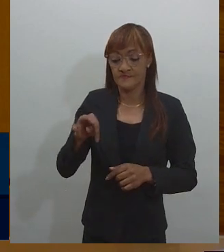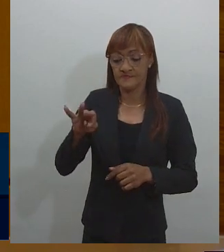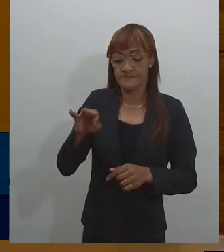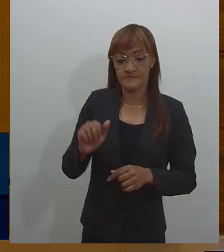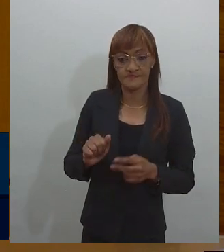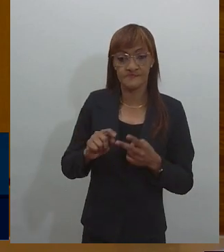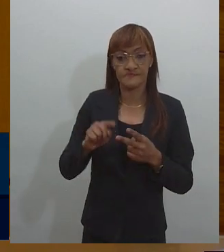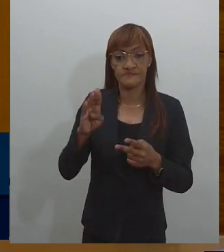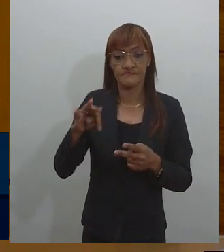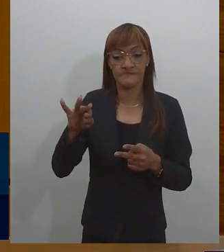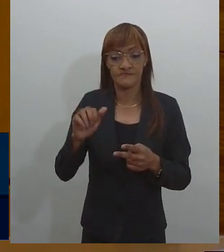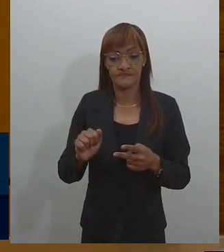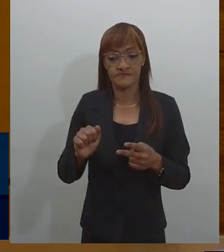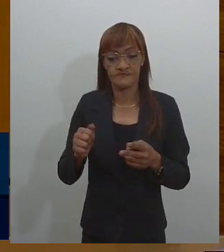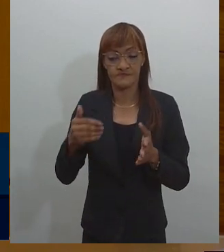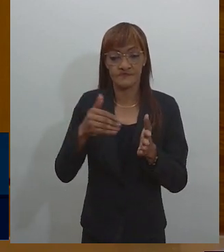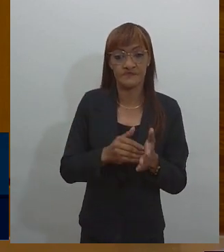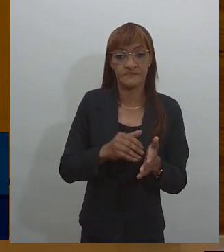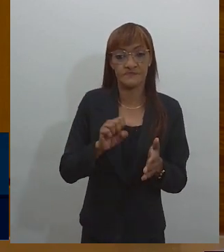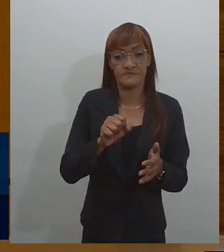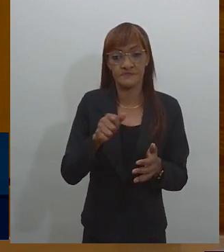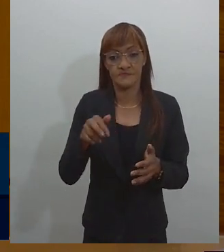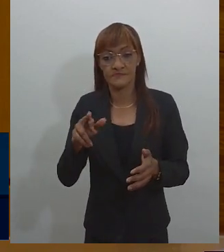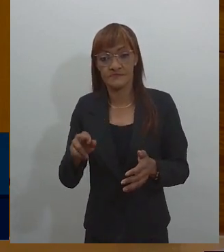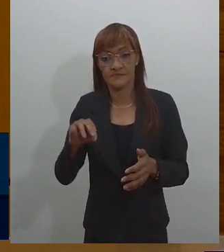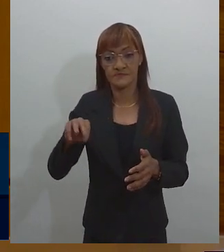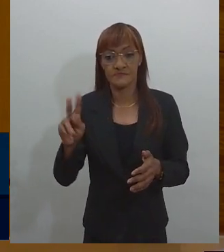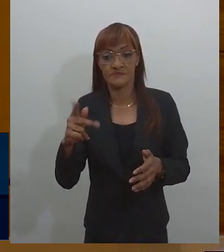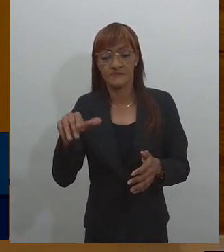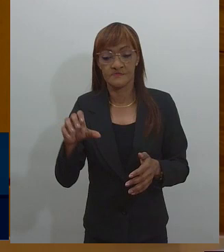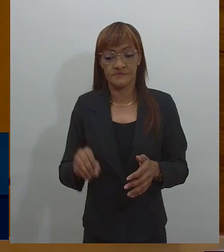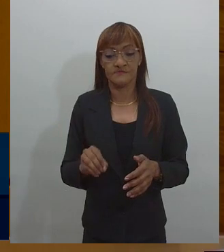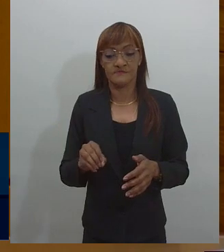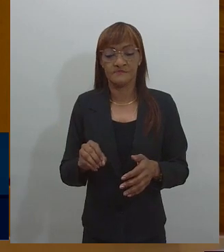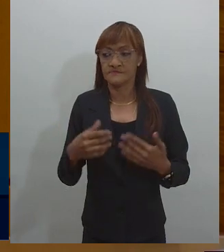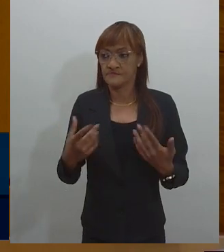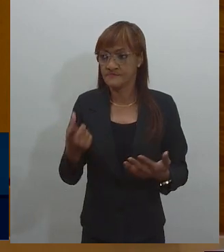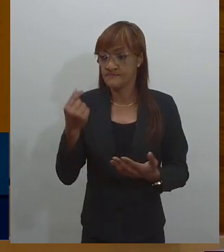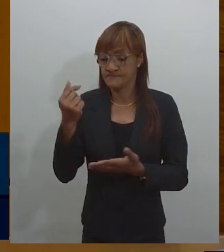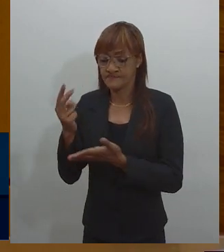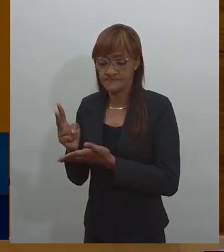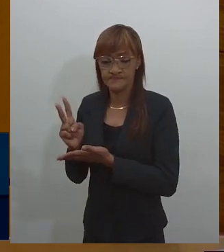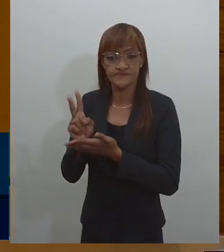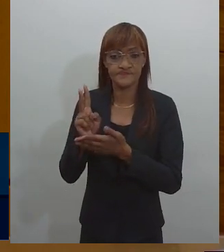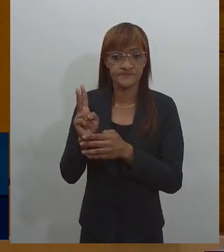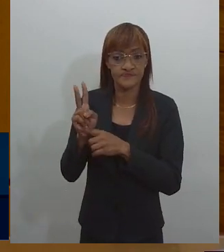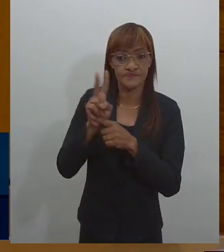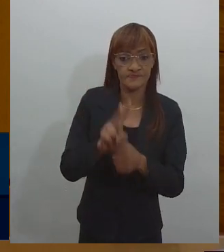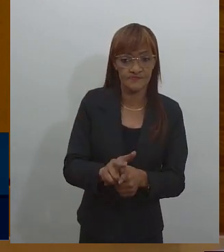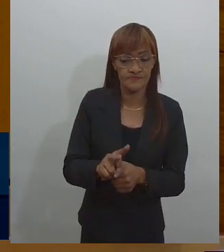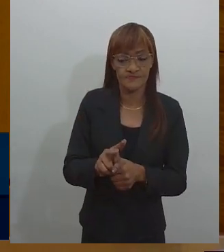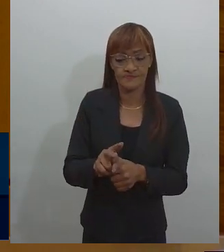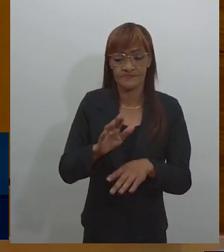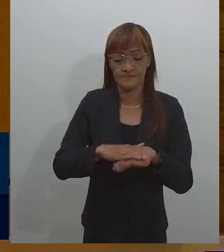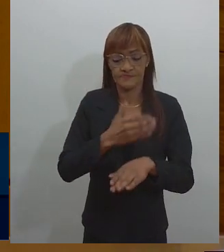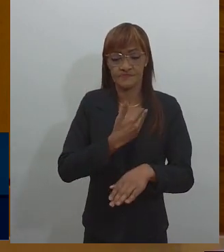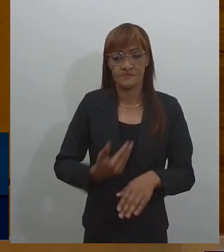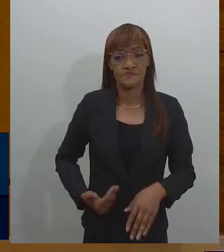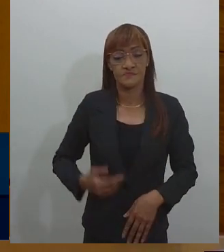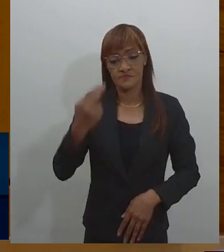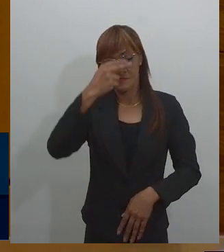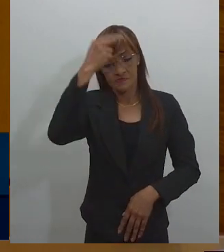que chama a atenção. Dinheiro de empréstimo feito no governo ainda Belivaldo, mas já tem trechos, principalmente na saída de Moita Bonita, depois do